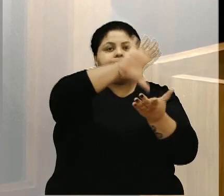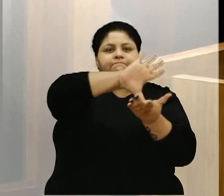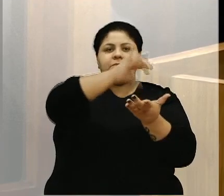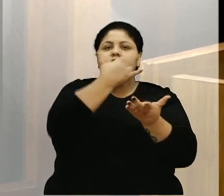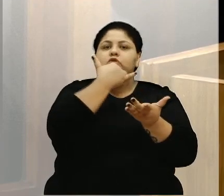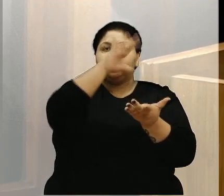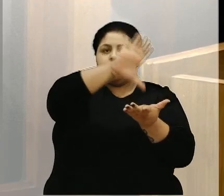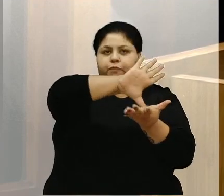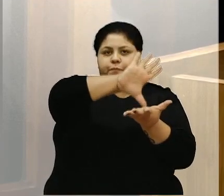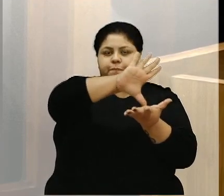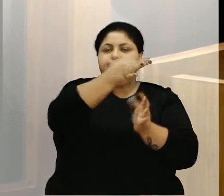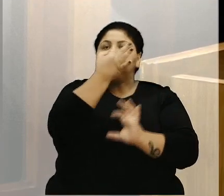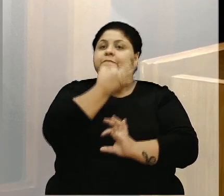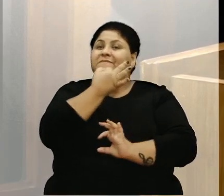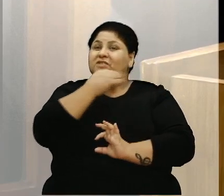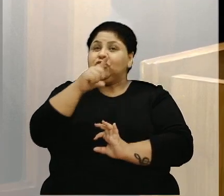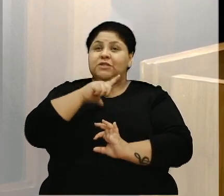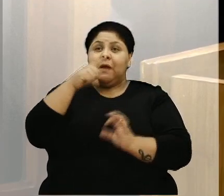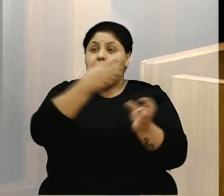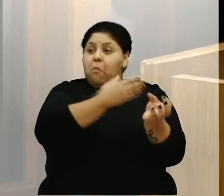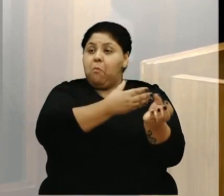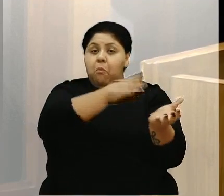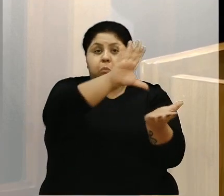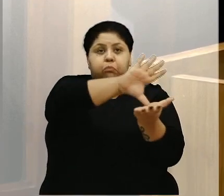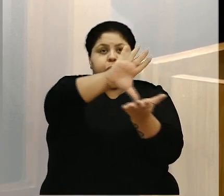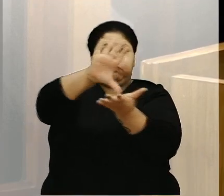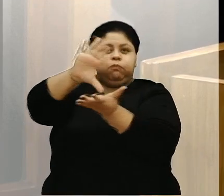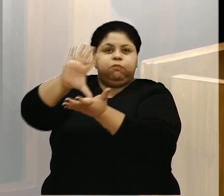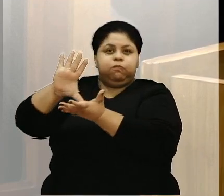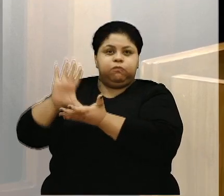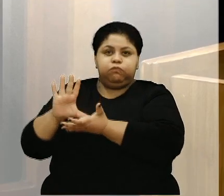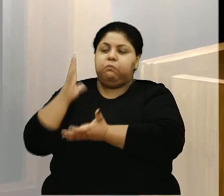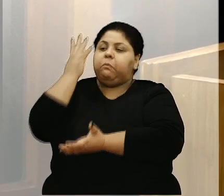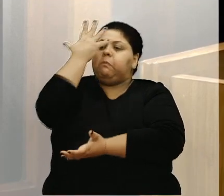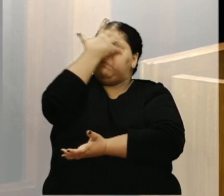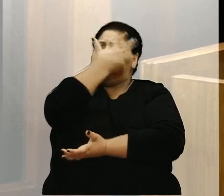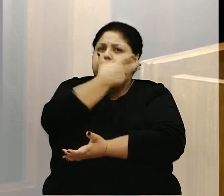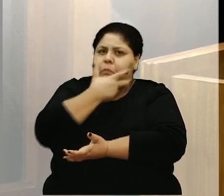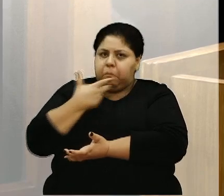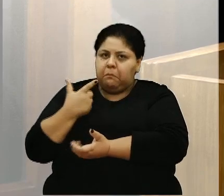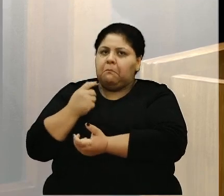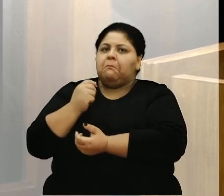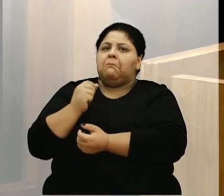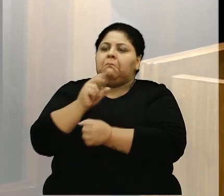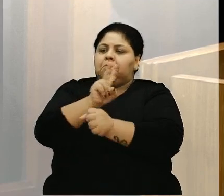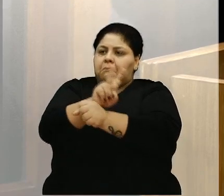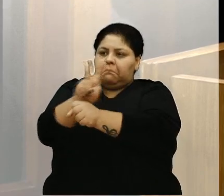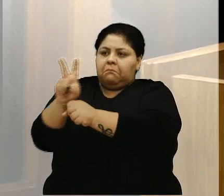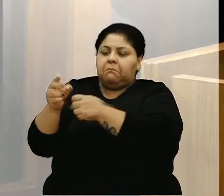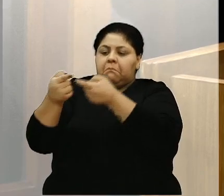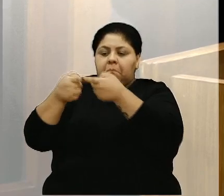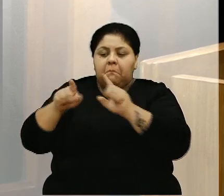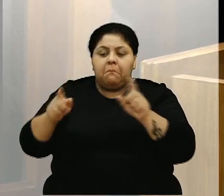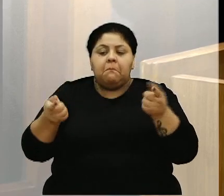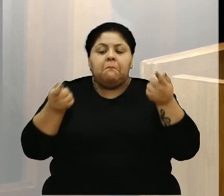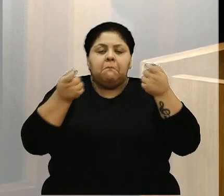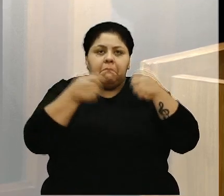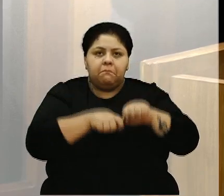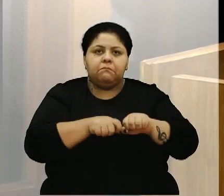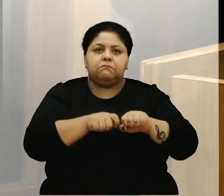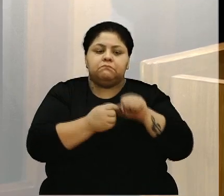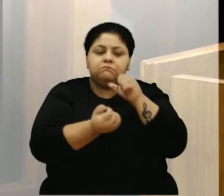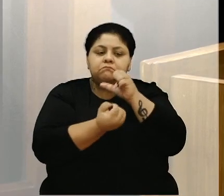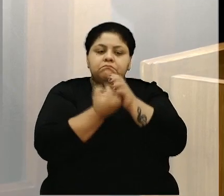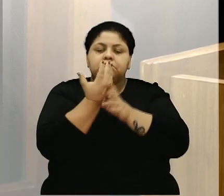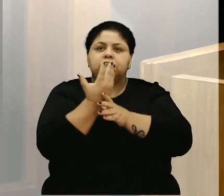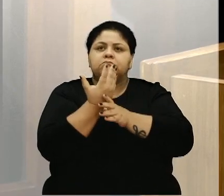possui muitas praças bonitas, praças bem cuidadas, mas precisamos